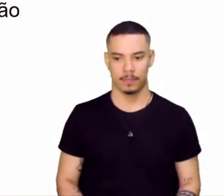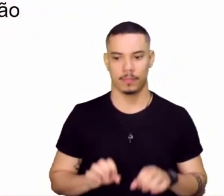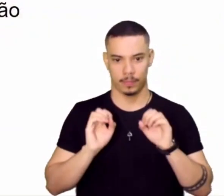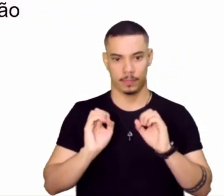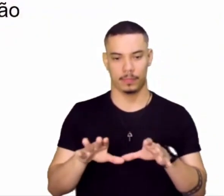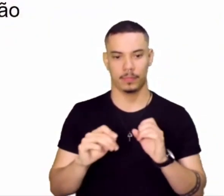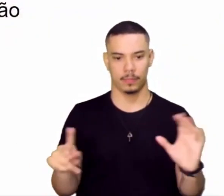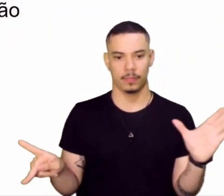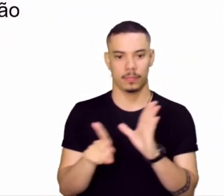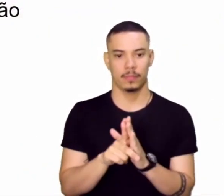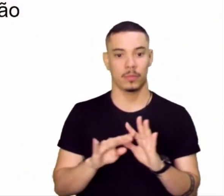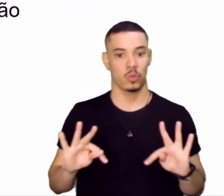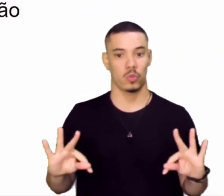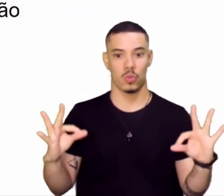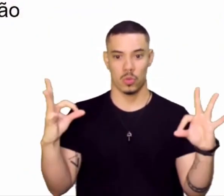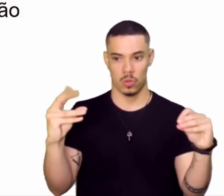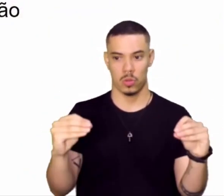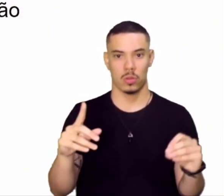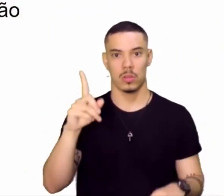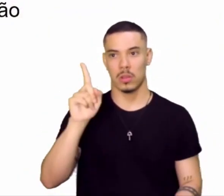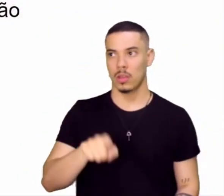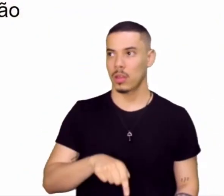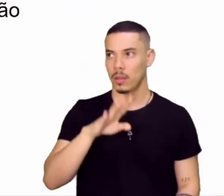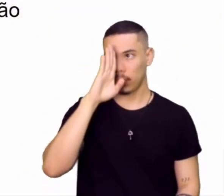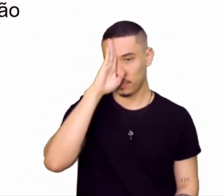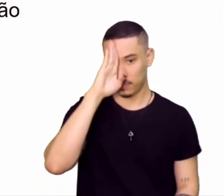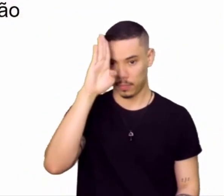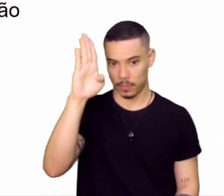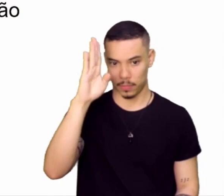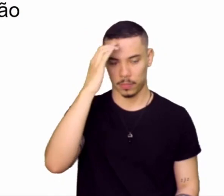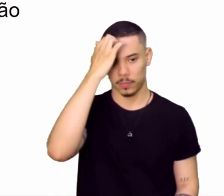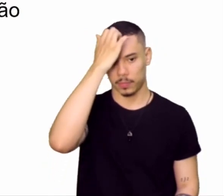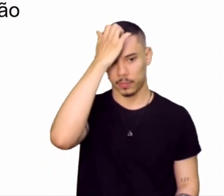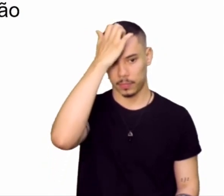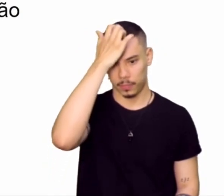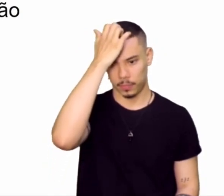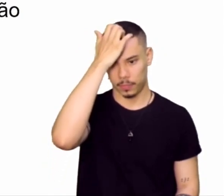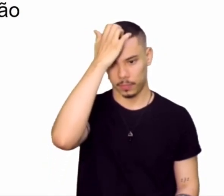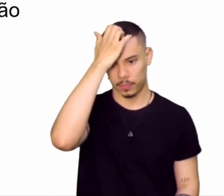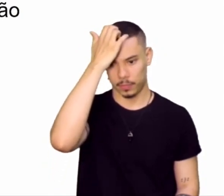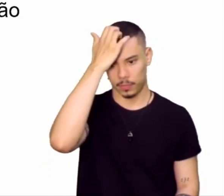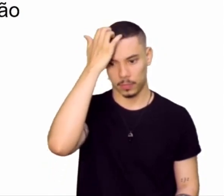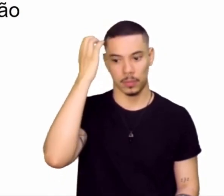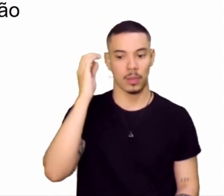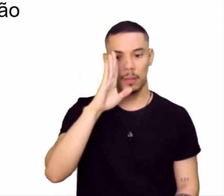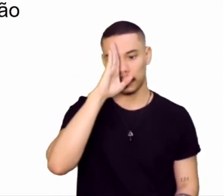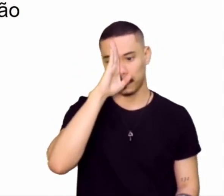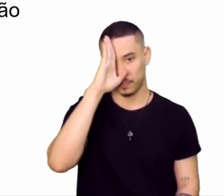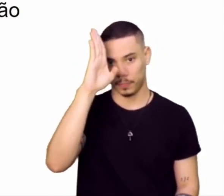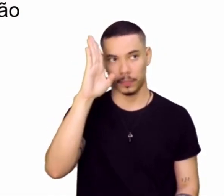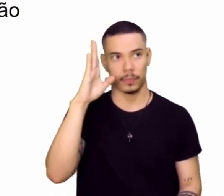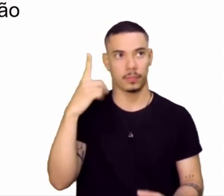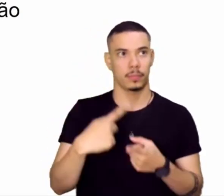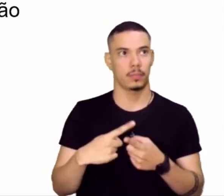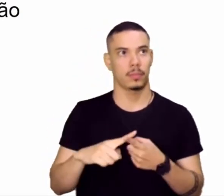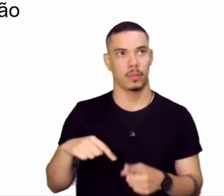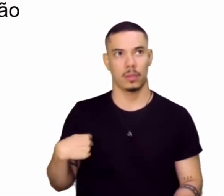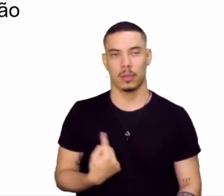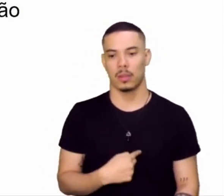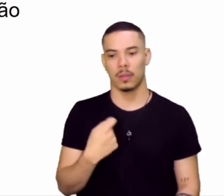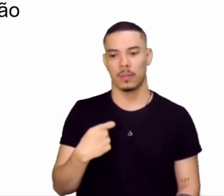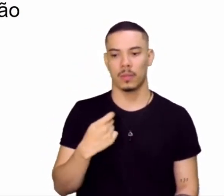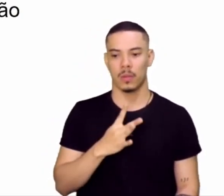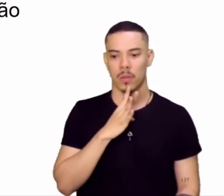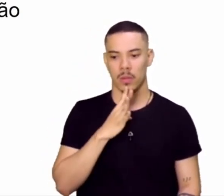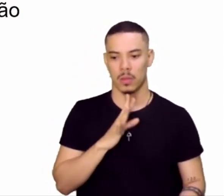Educação para todos. Gente, é necessário, a educação cidadã principalmente. Nós temos que conhecer um pouco das nossas